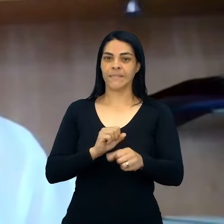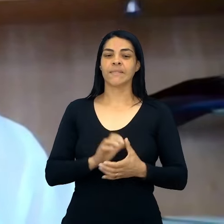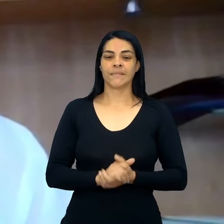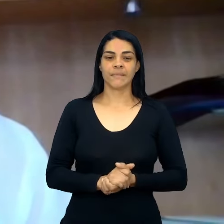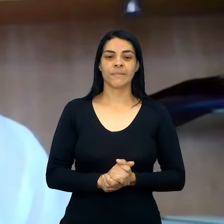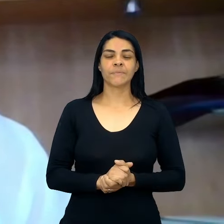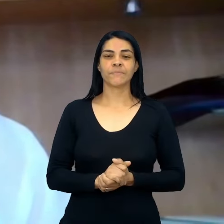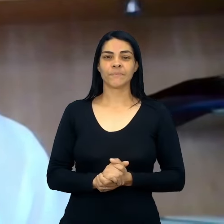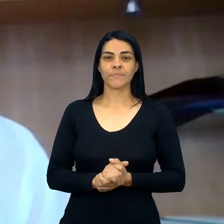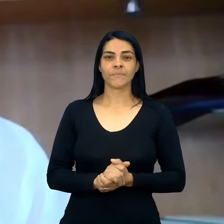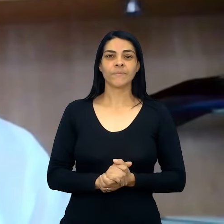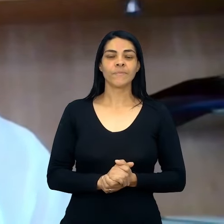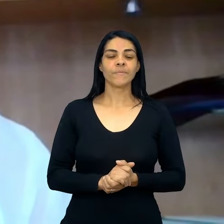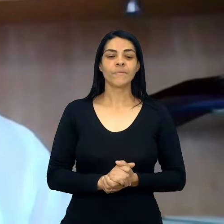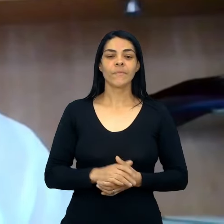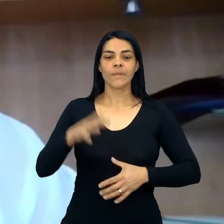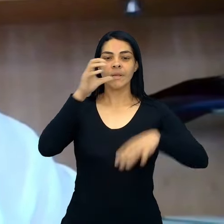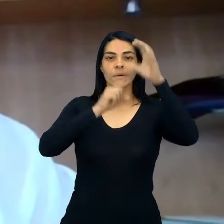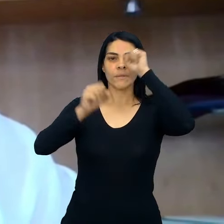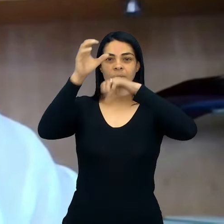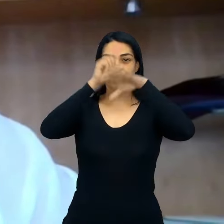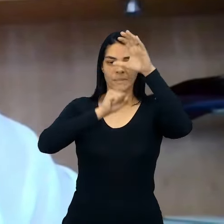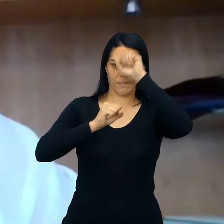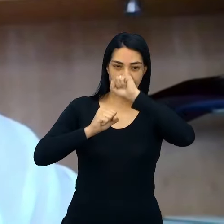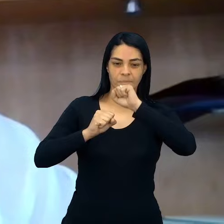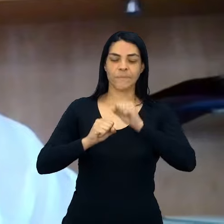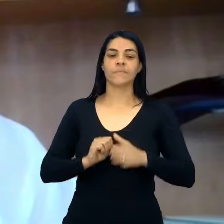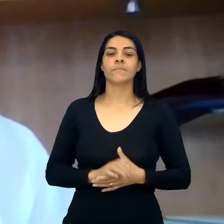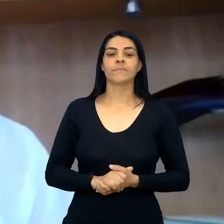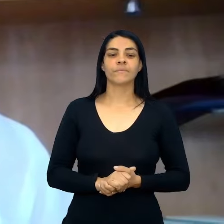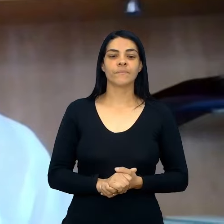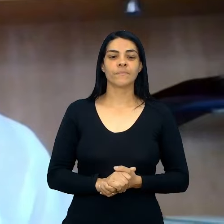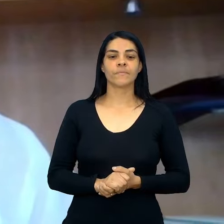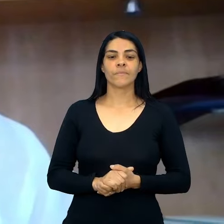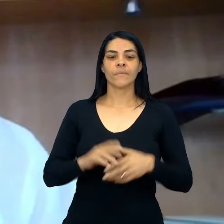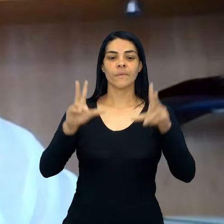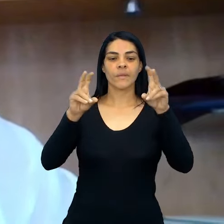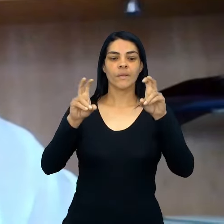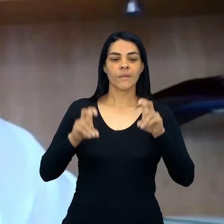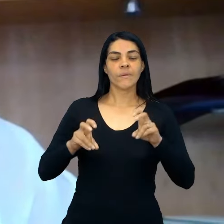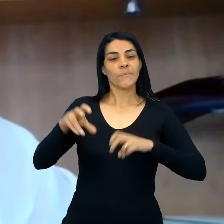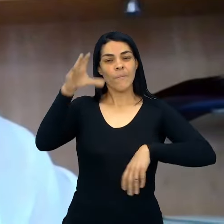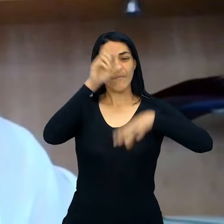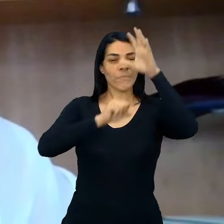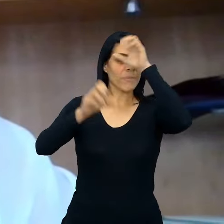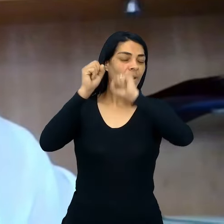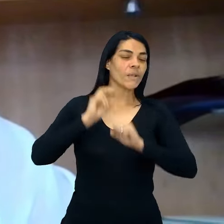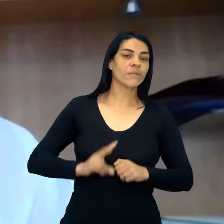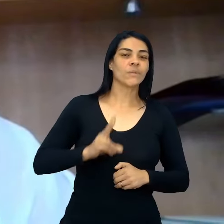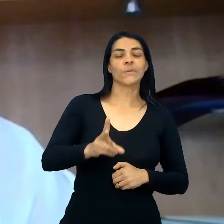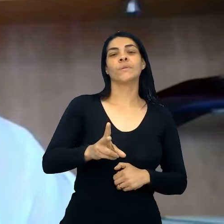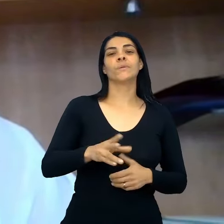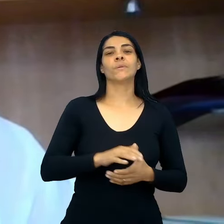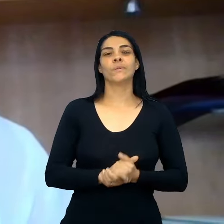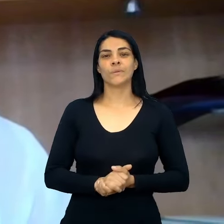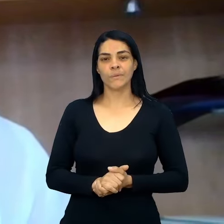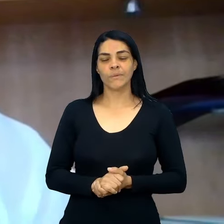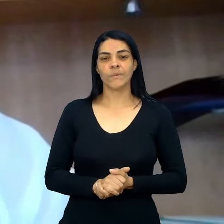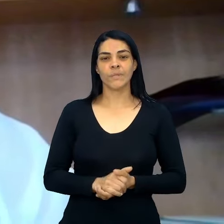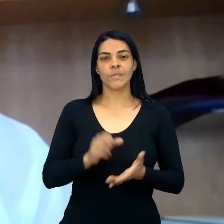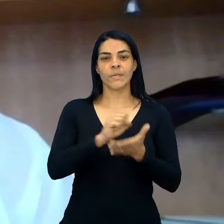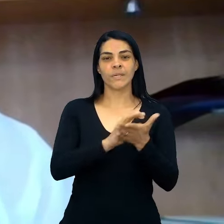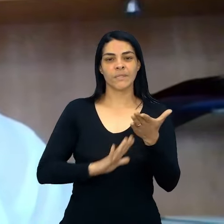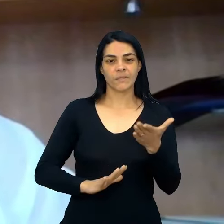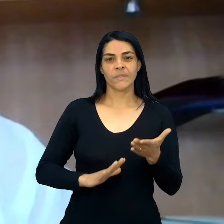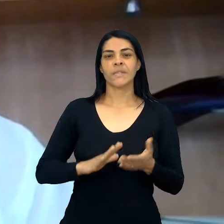e Aprofundamento de Aprendizagens, no qual trataremos do material Aprender Sempre, hoje com a sequência de atividade 5,